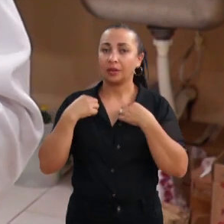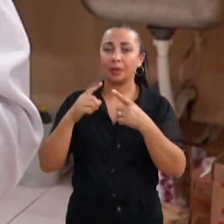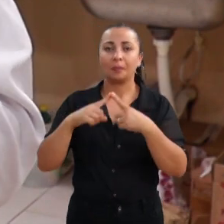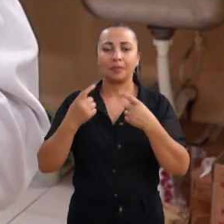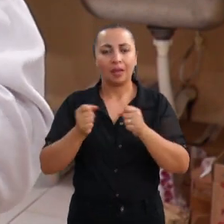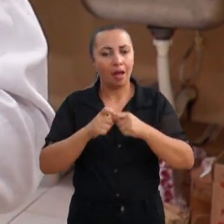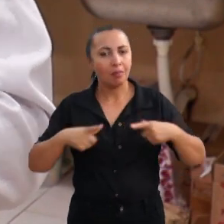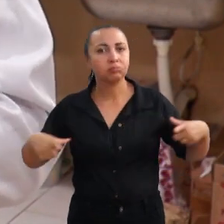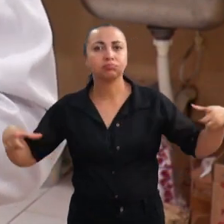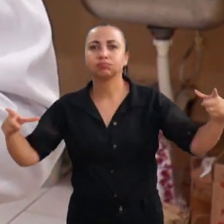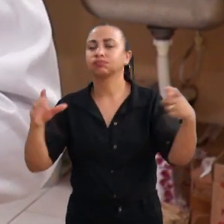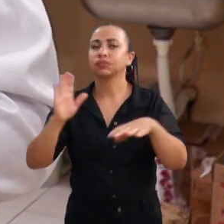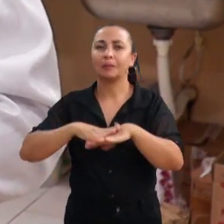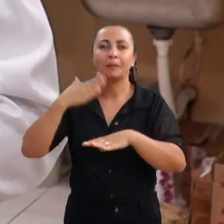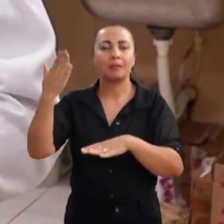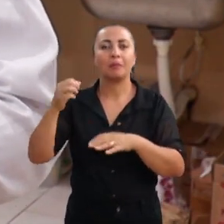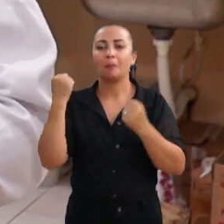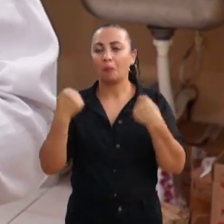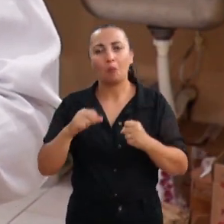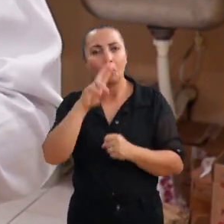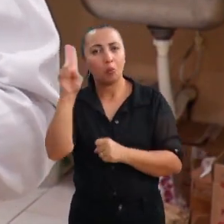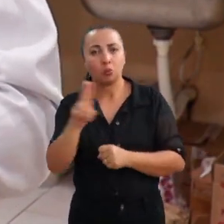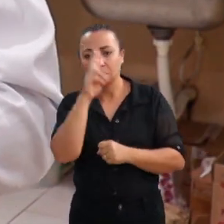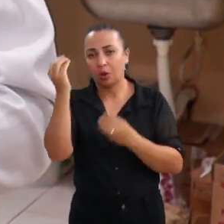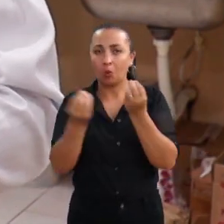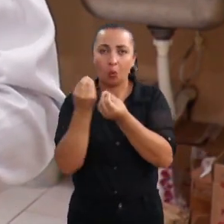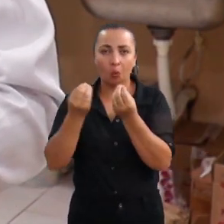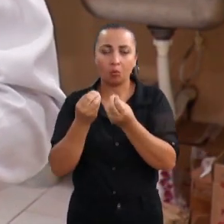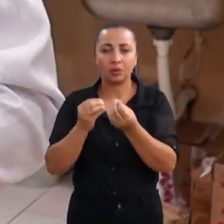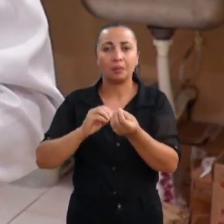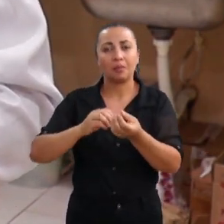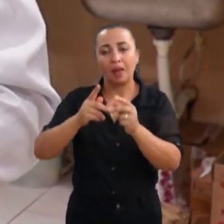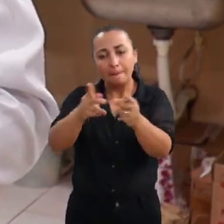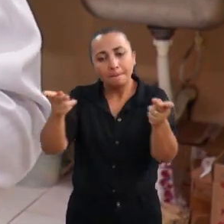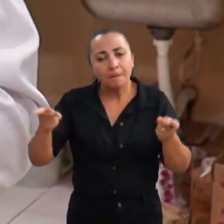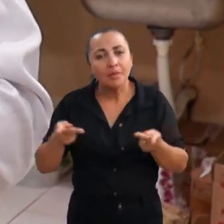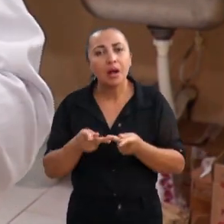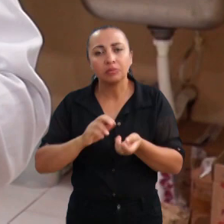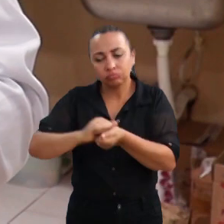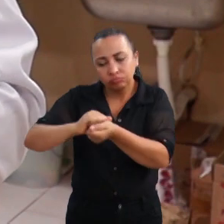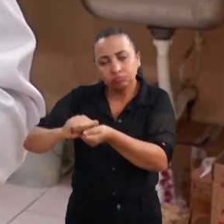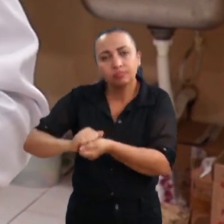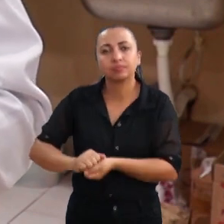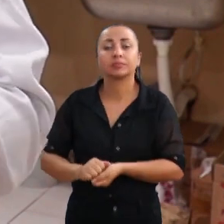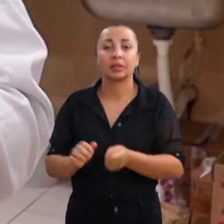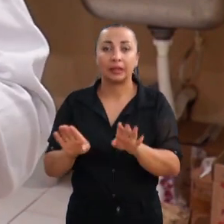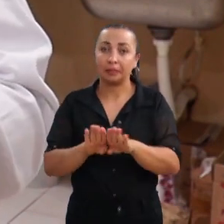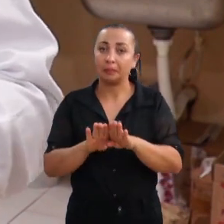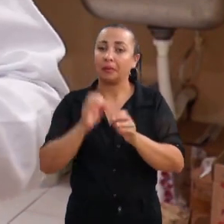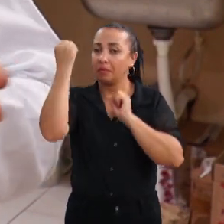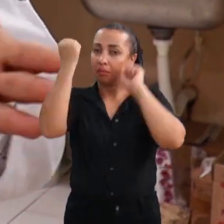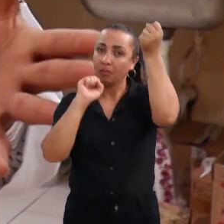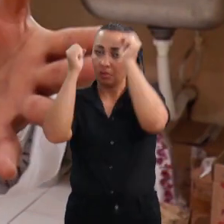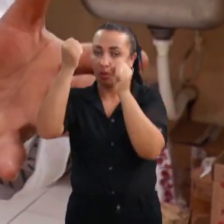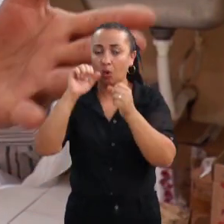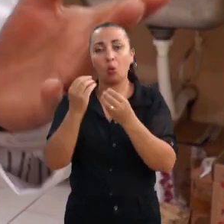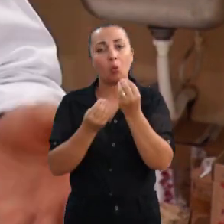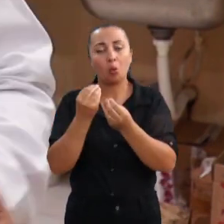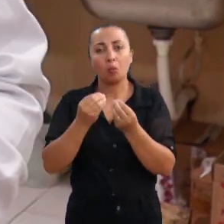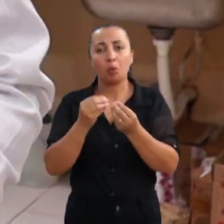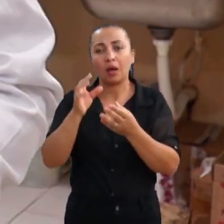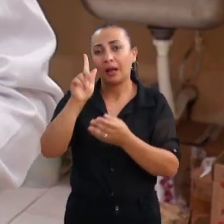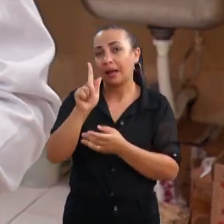tecidos, mas ele tem uma amplitude maior, né? Você pode utilizar como detergente de louças, você pode utilizar na linha industrial como